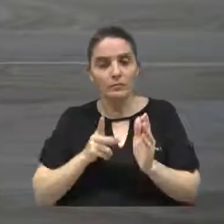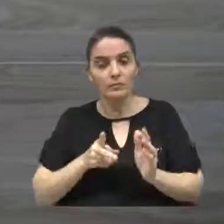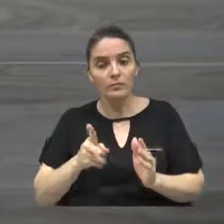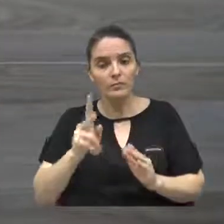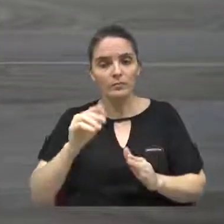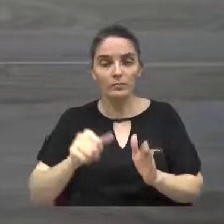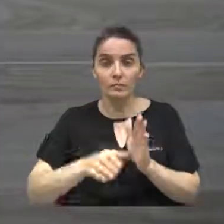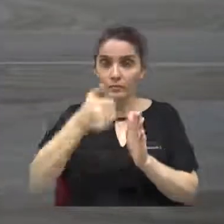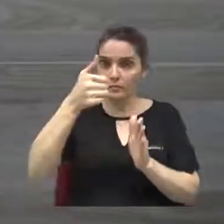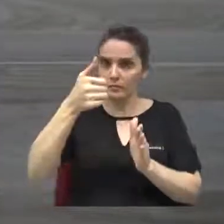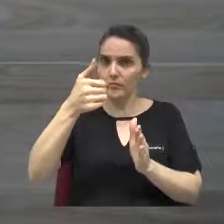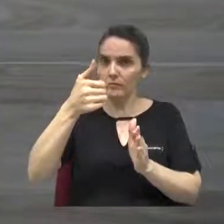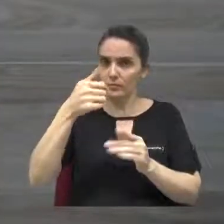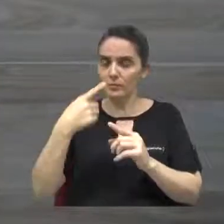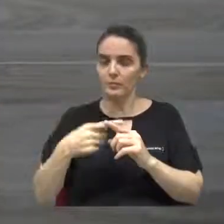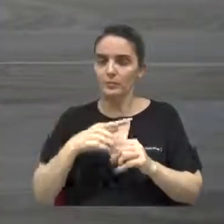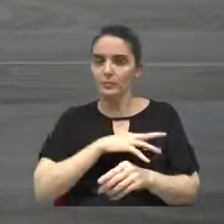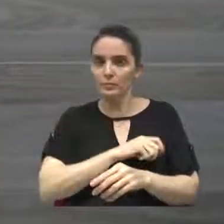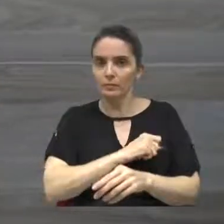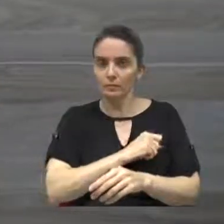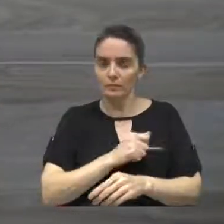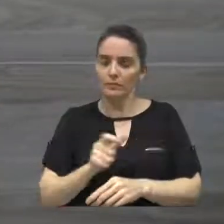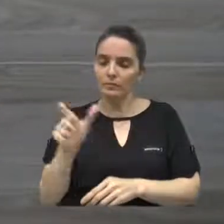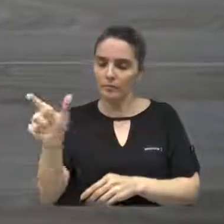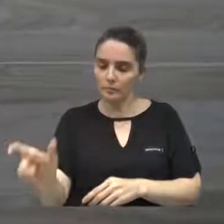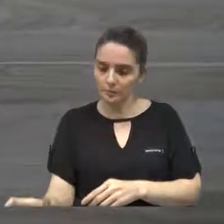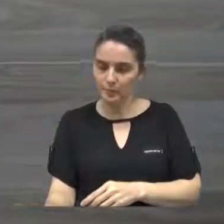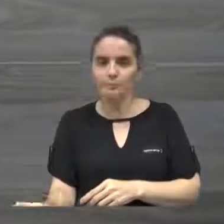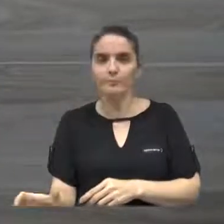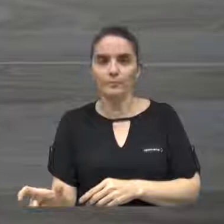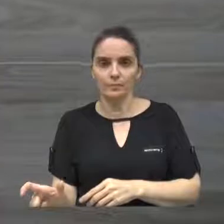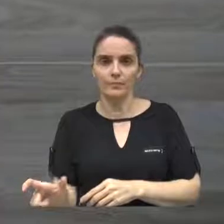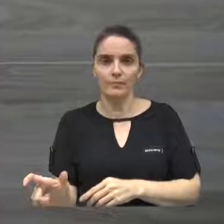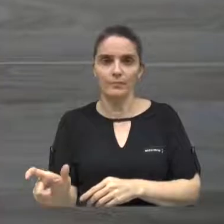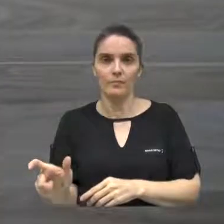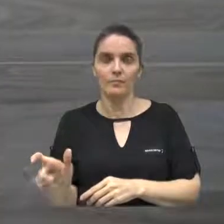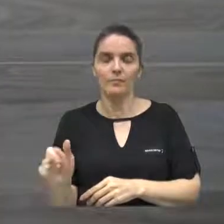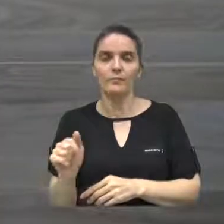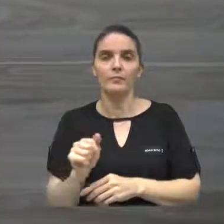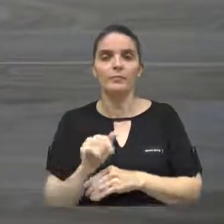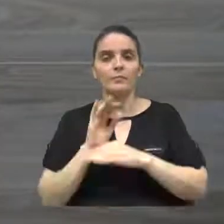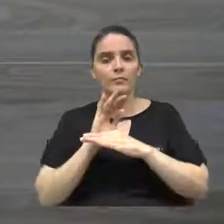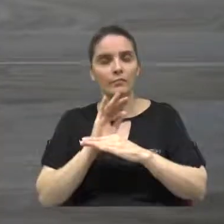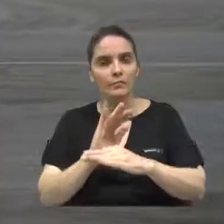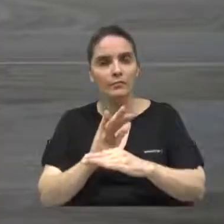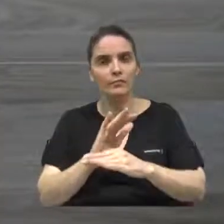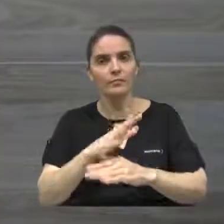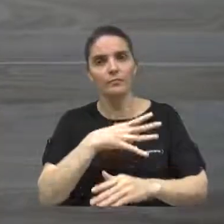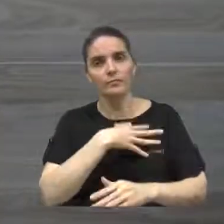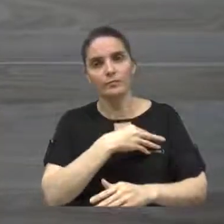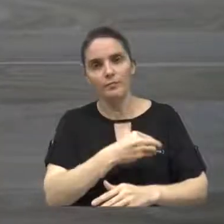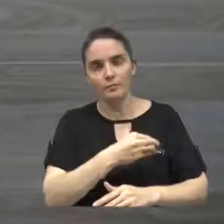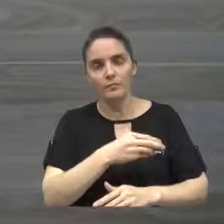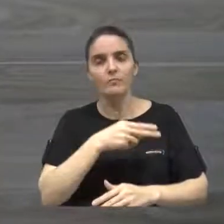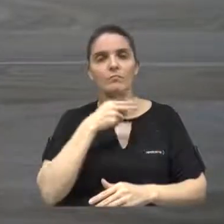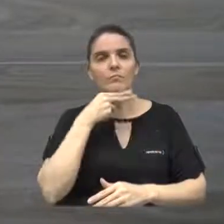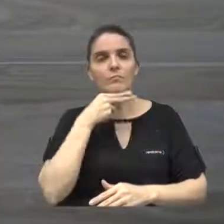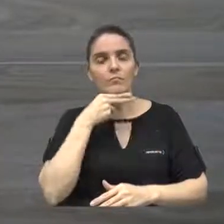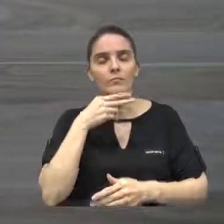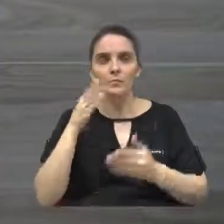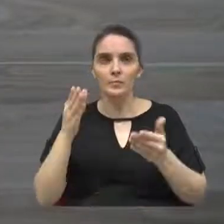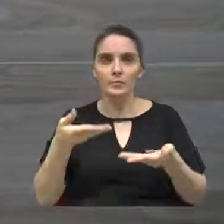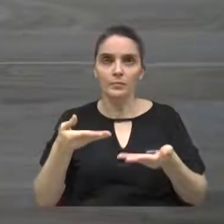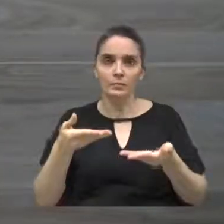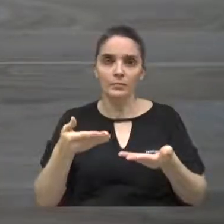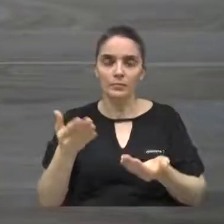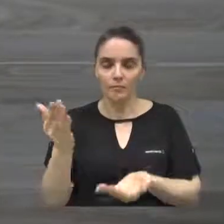esse amor que amparou os ensinamentos da Dona Maria Júlia, seus filhos e netos. Hoje,